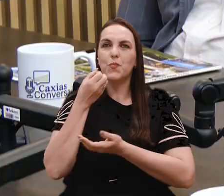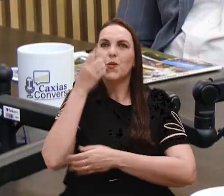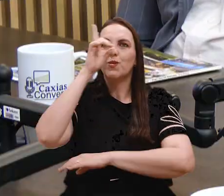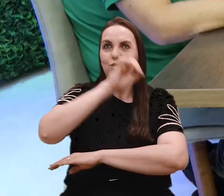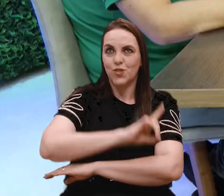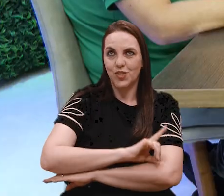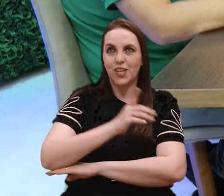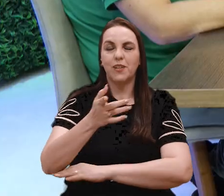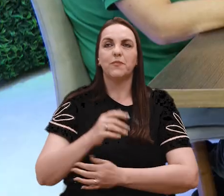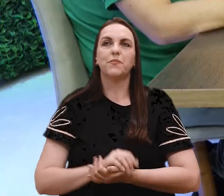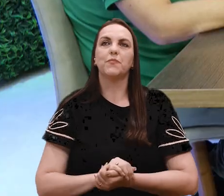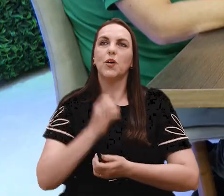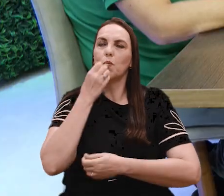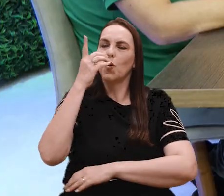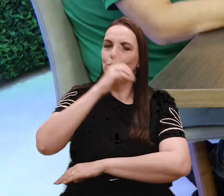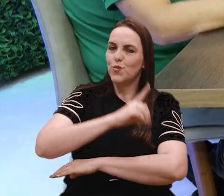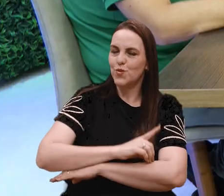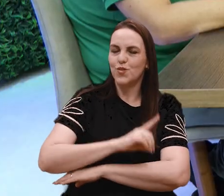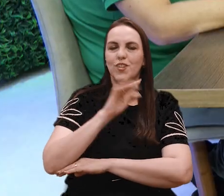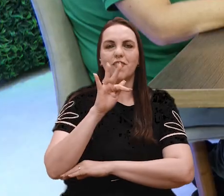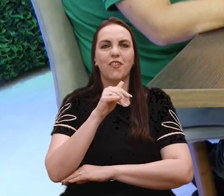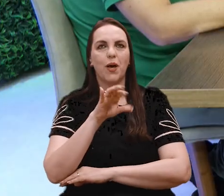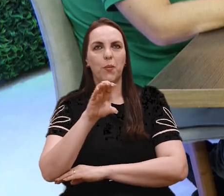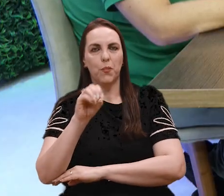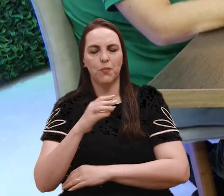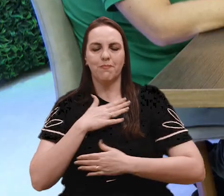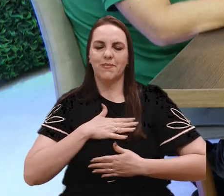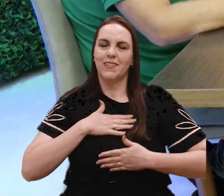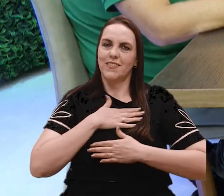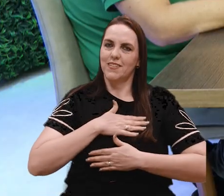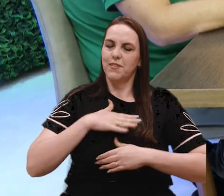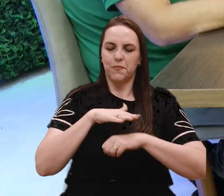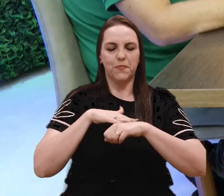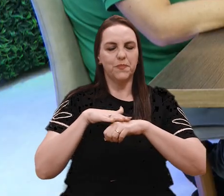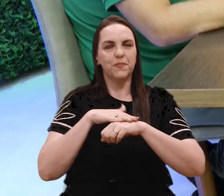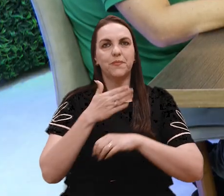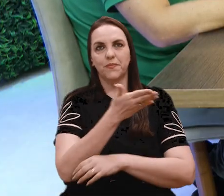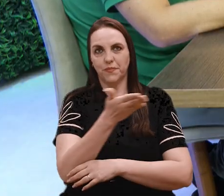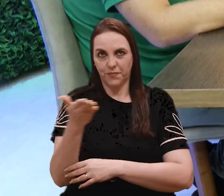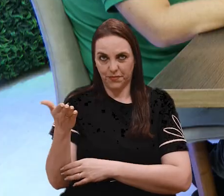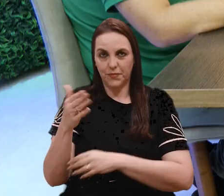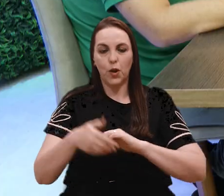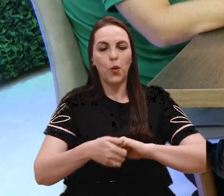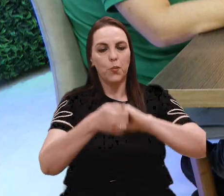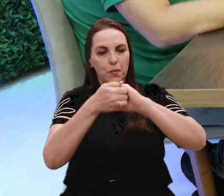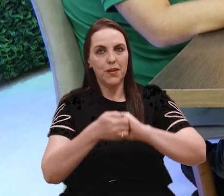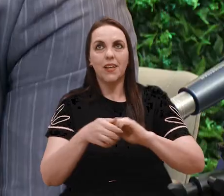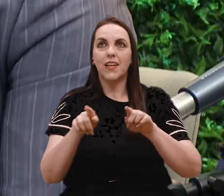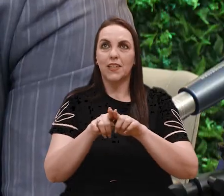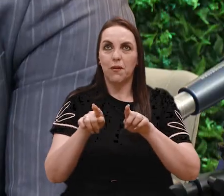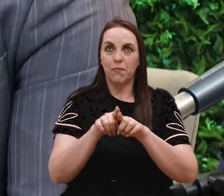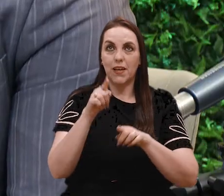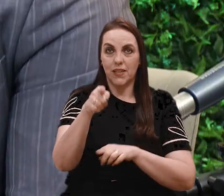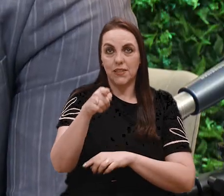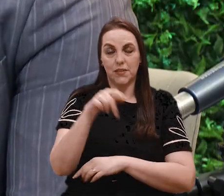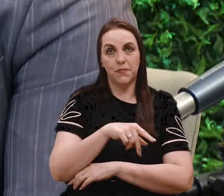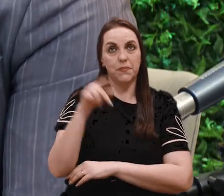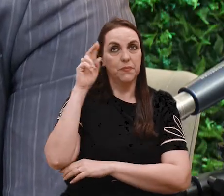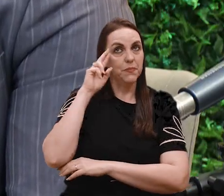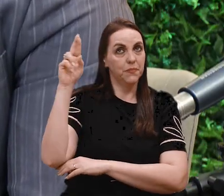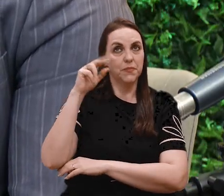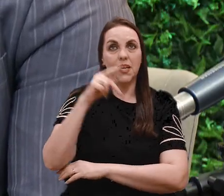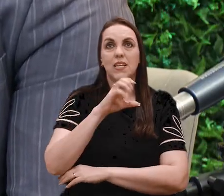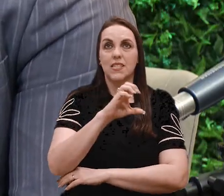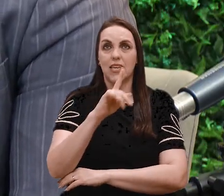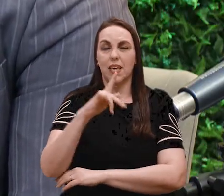dia, Fábio. É um prazer estar aqui conversando com vocês. E quero cumprimentar aqui também o representante da SIC, o Sartor, e do